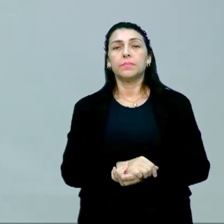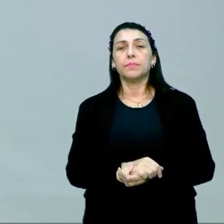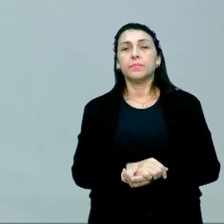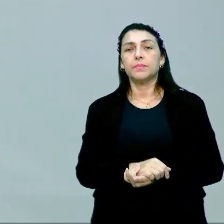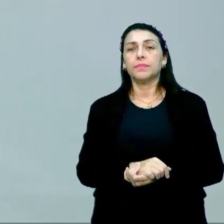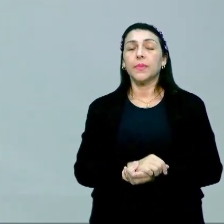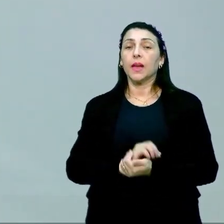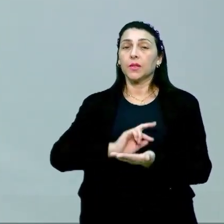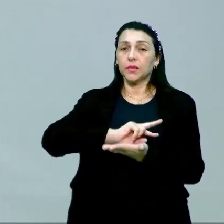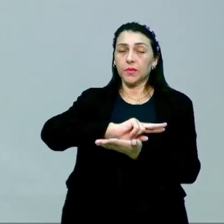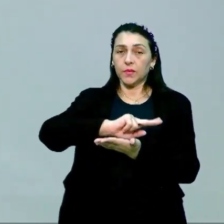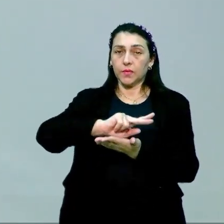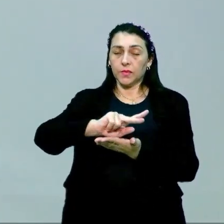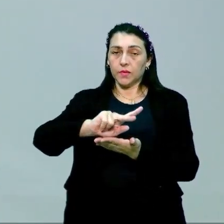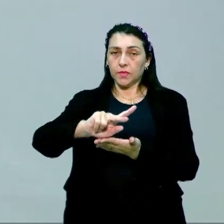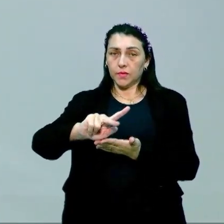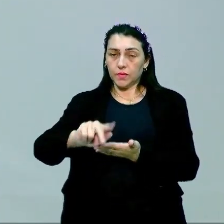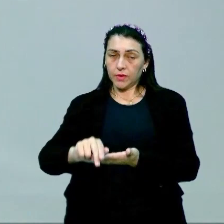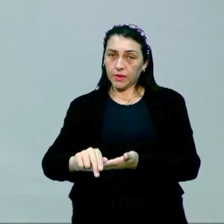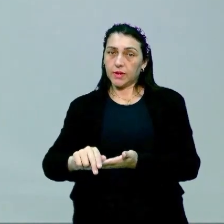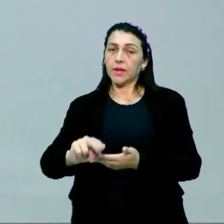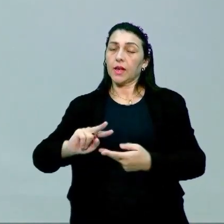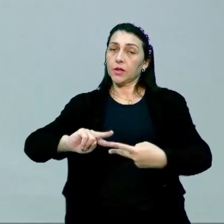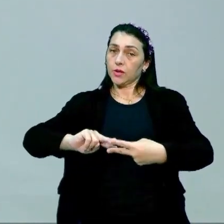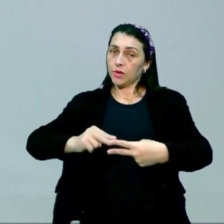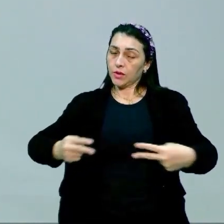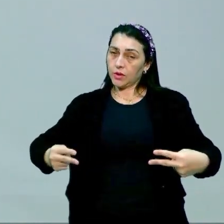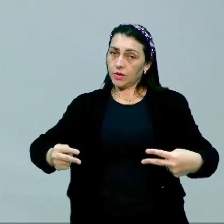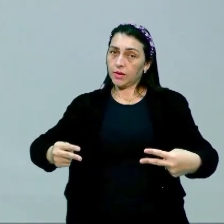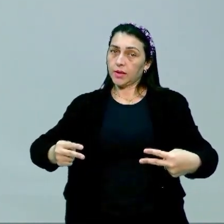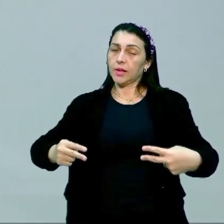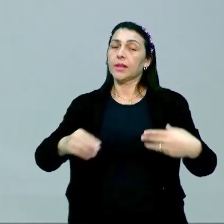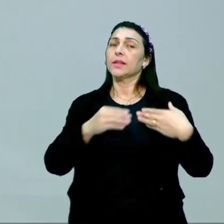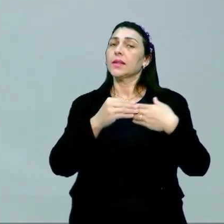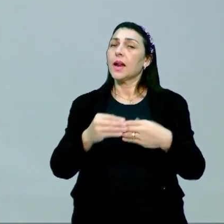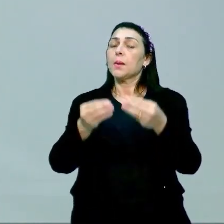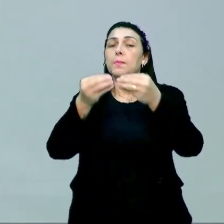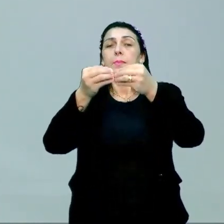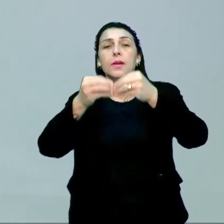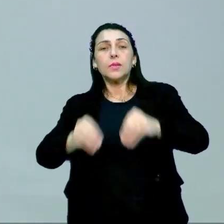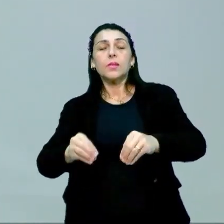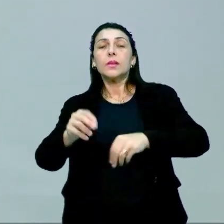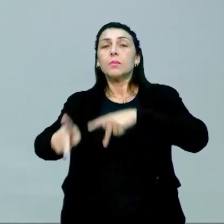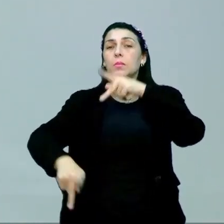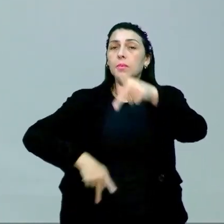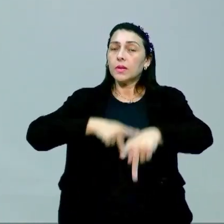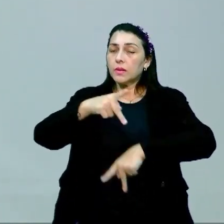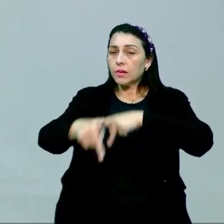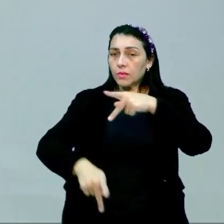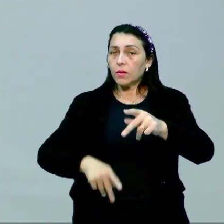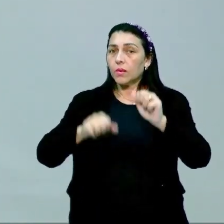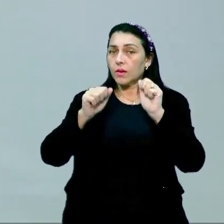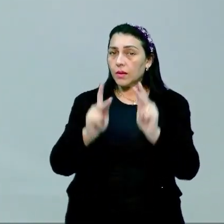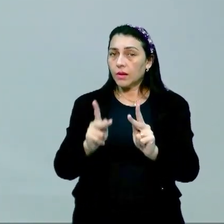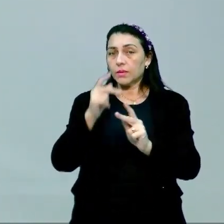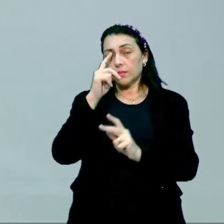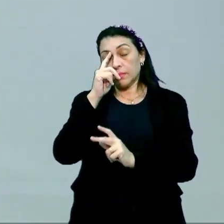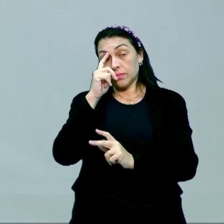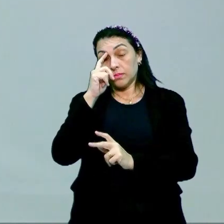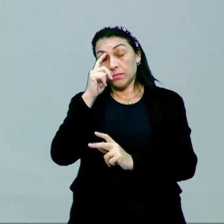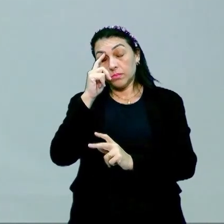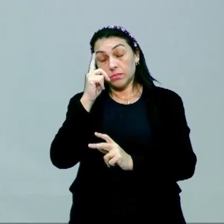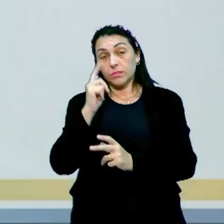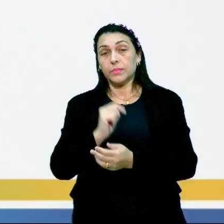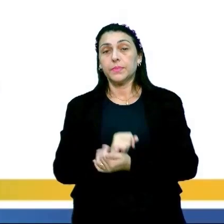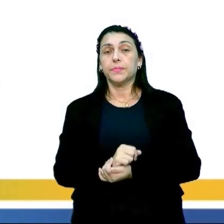essa diversidade biológica, essa diversidade gênica, ela trará prejuízo à população. Ok?